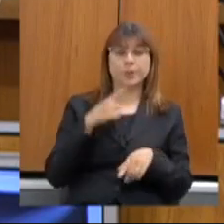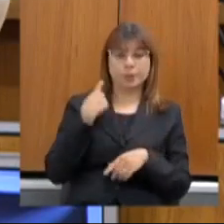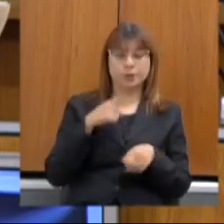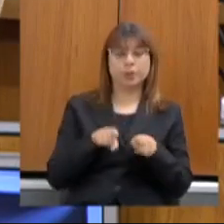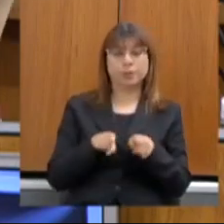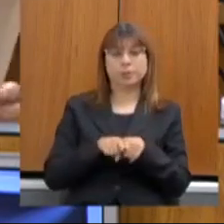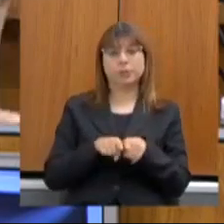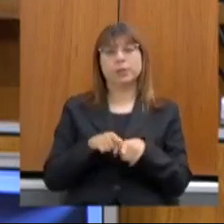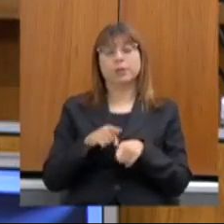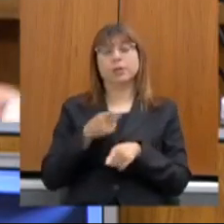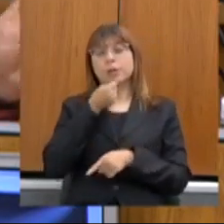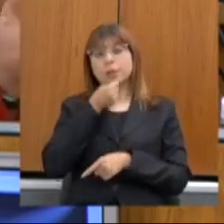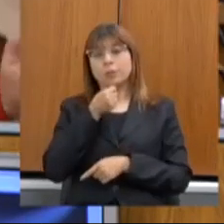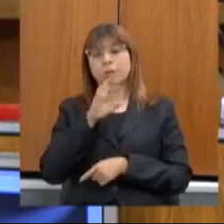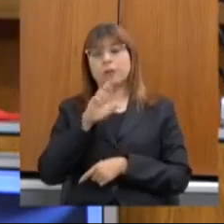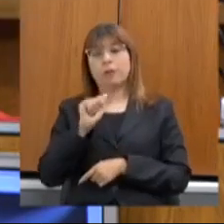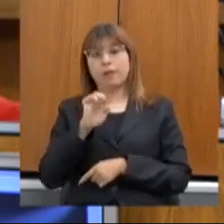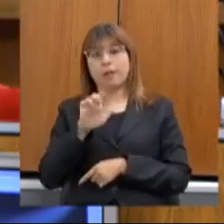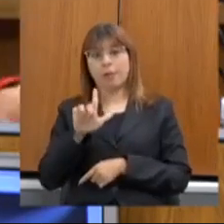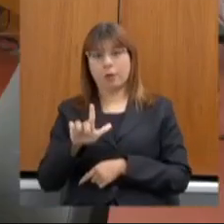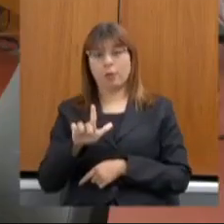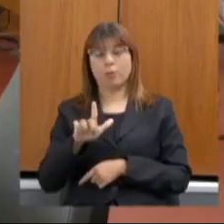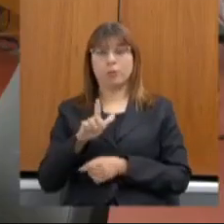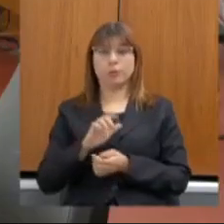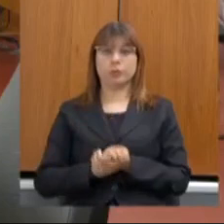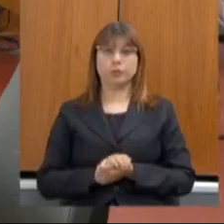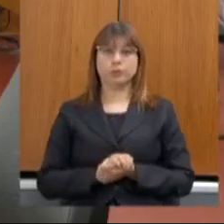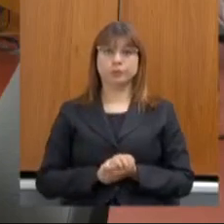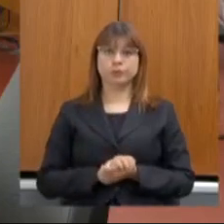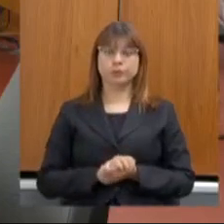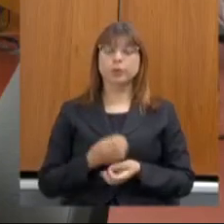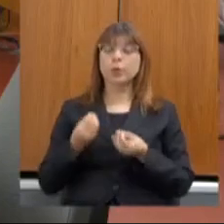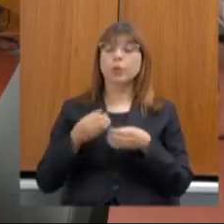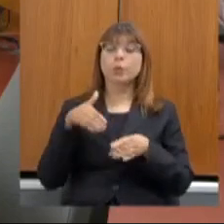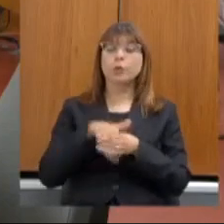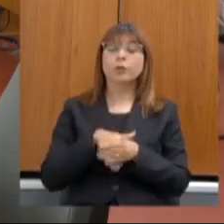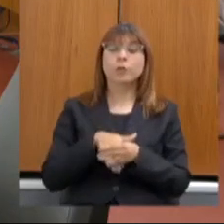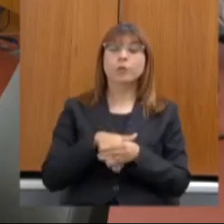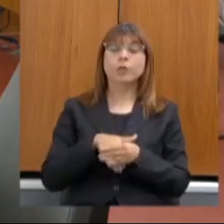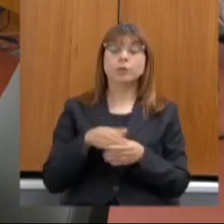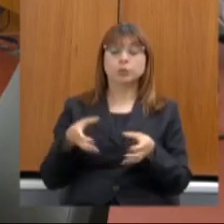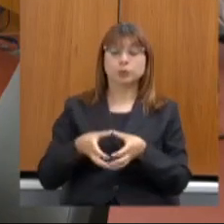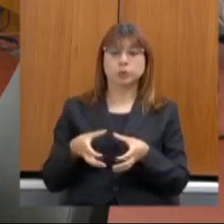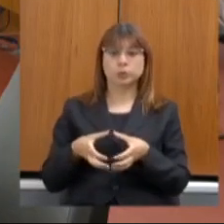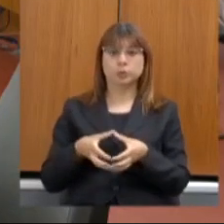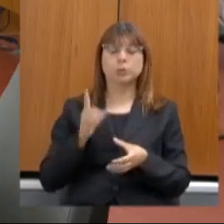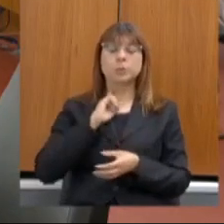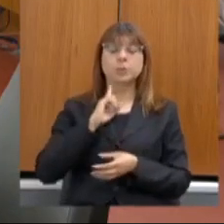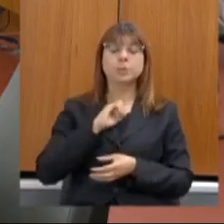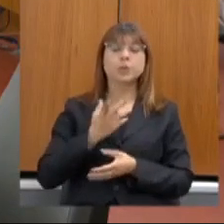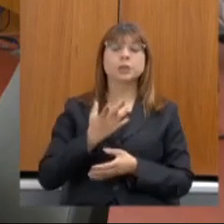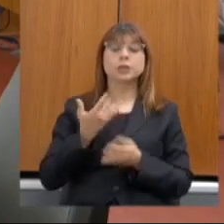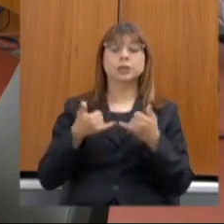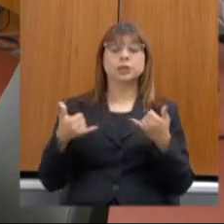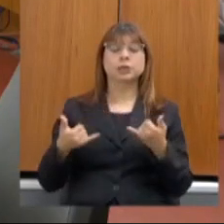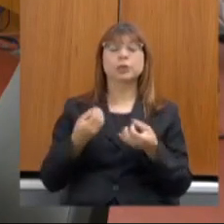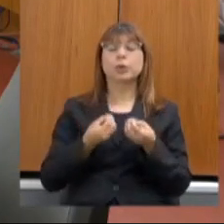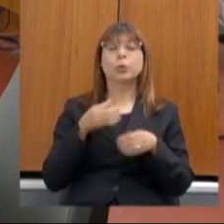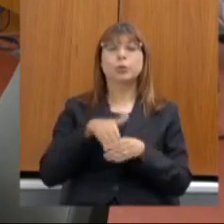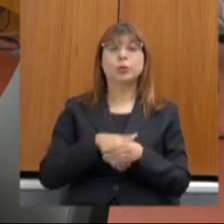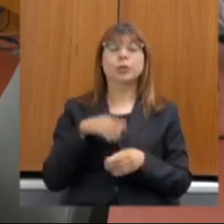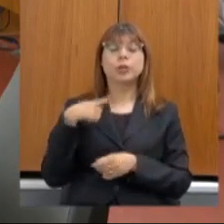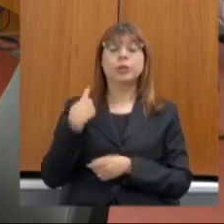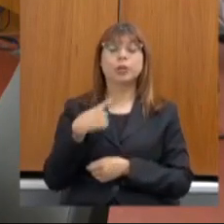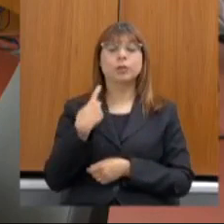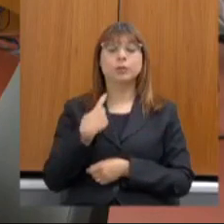o deputado repórter Rafael Martins e é como vota na comissão de Minas e energia com